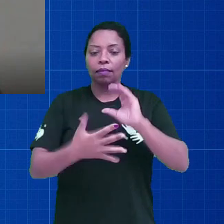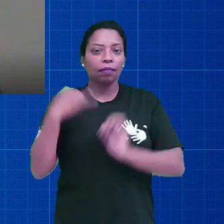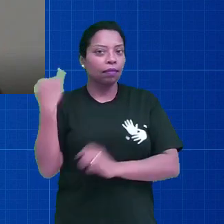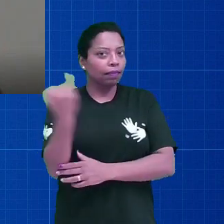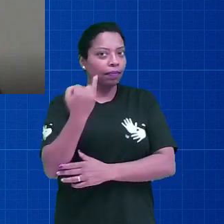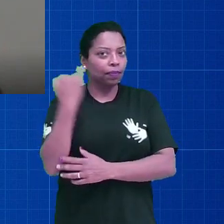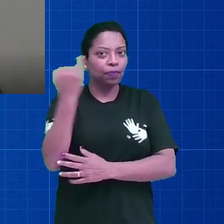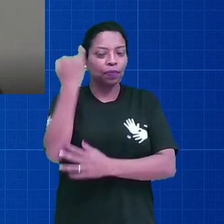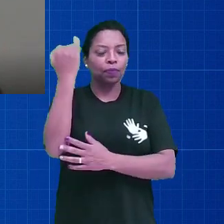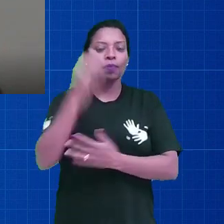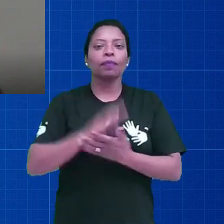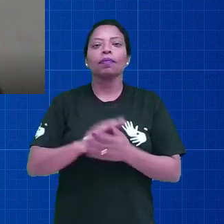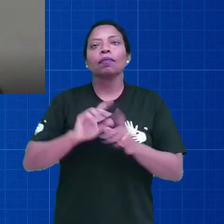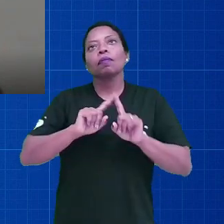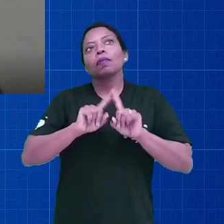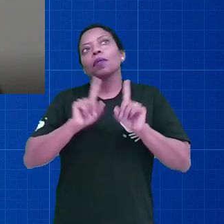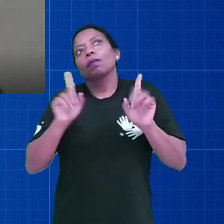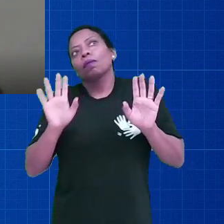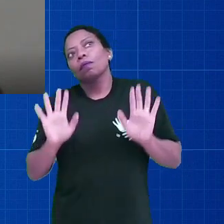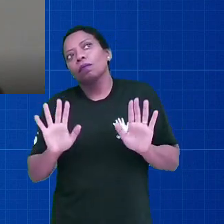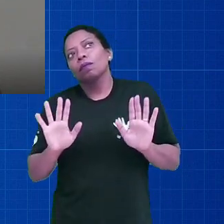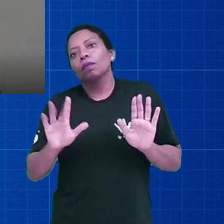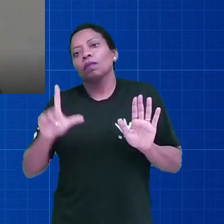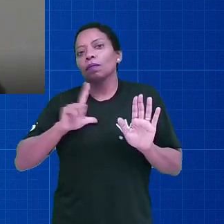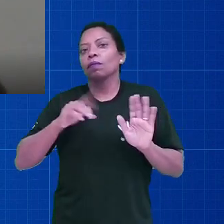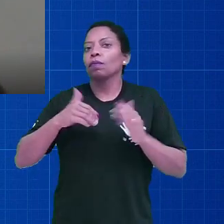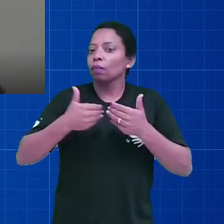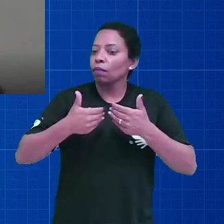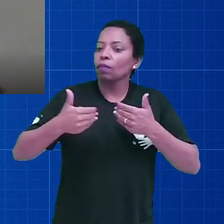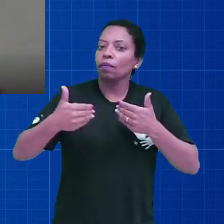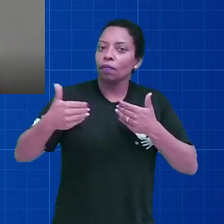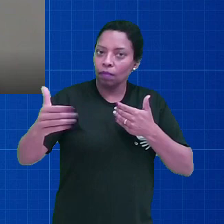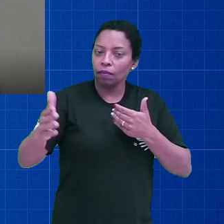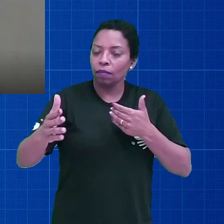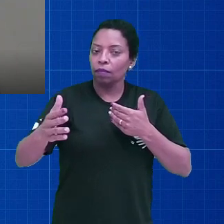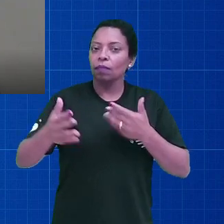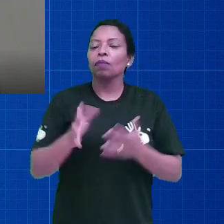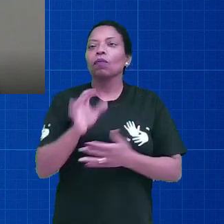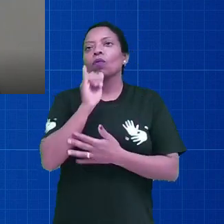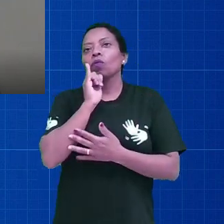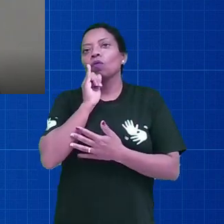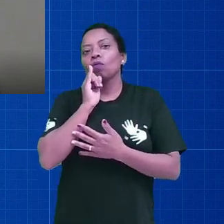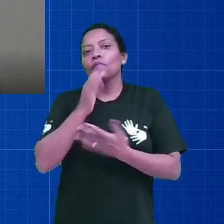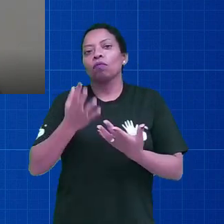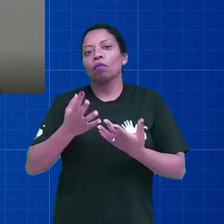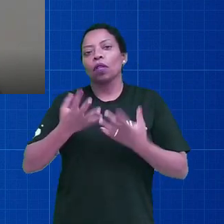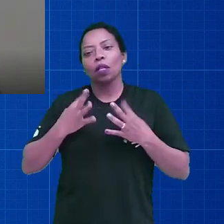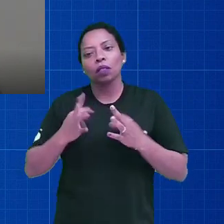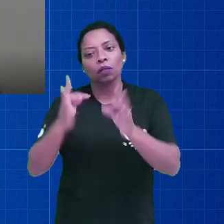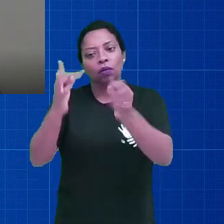impactantes. Mas nós temos, ao longo do tempo, compensado muito esses,